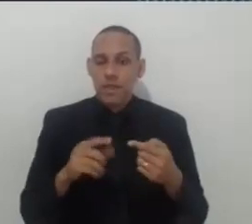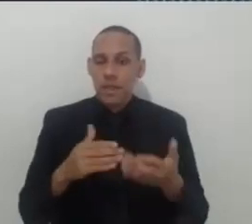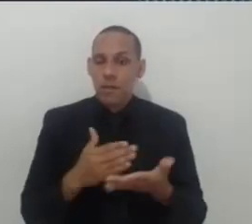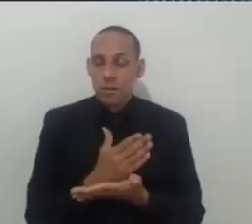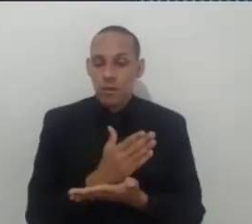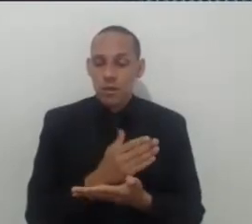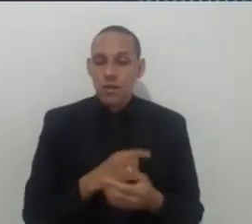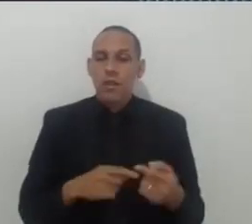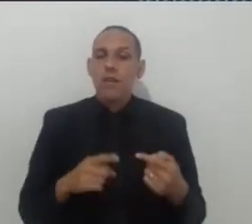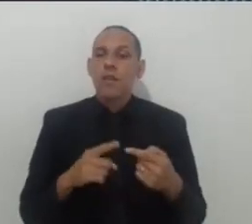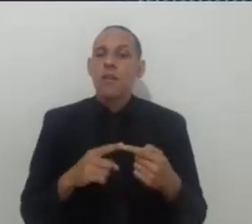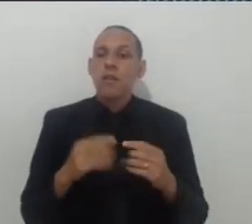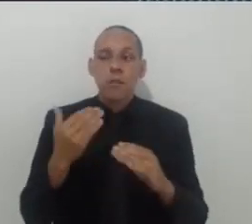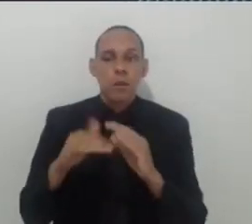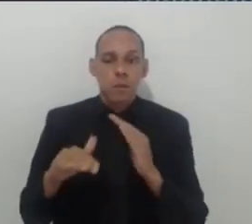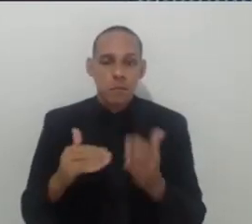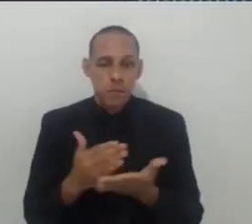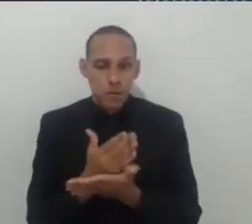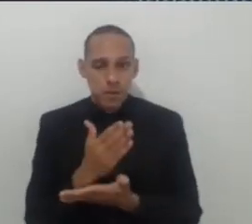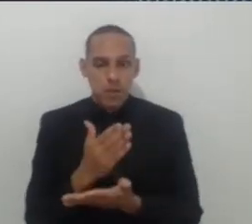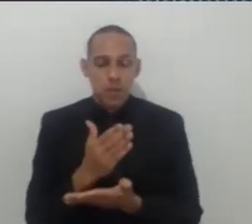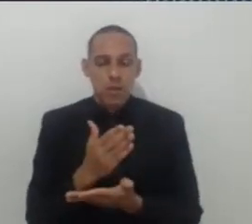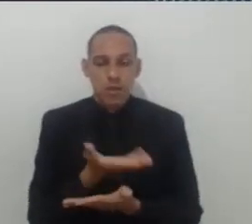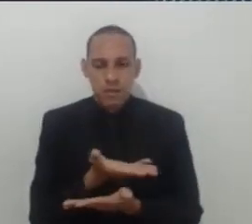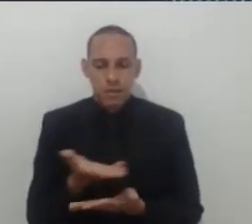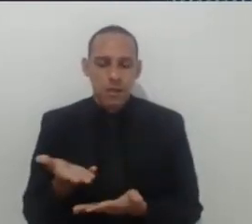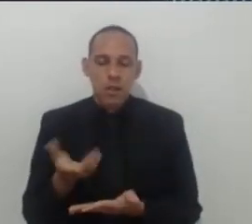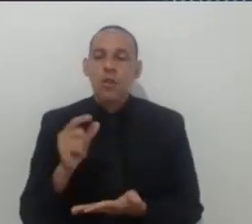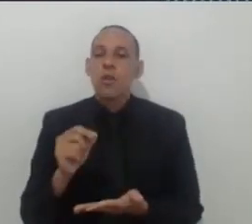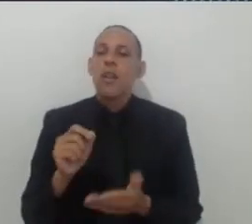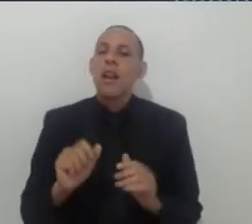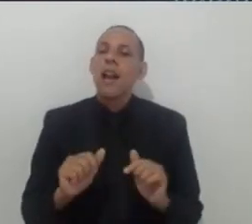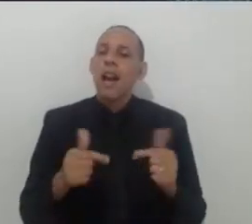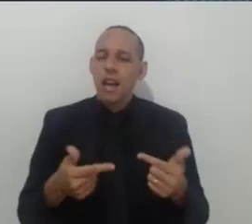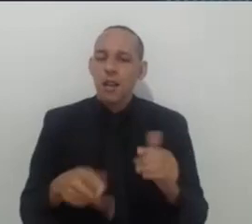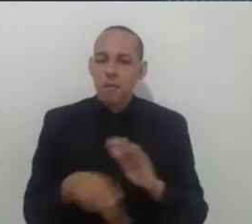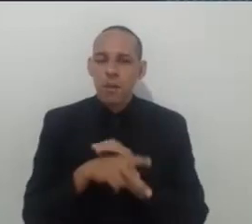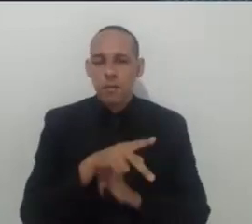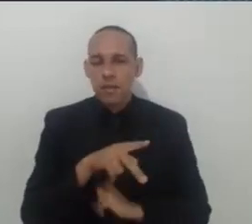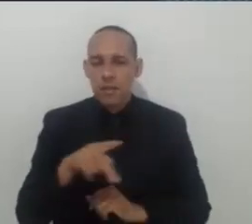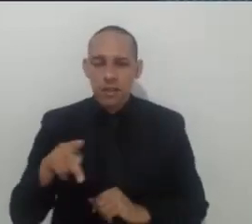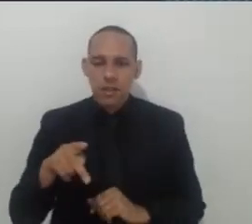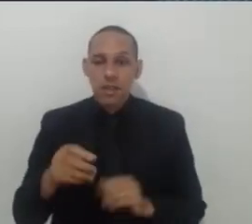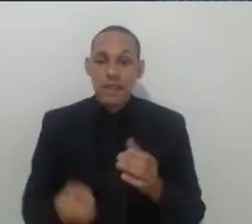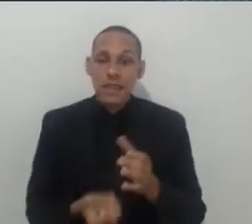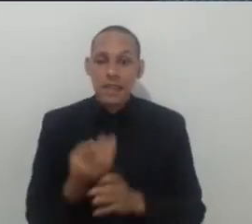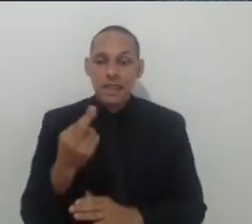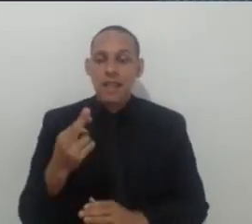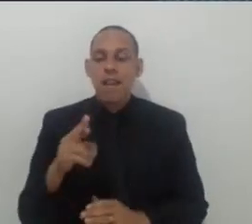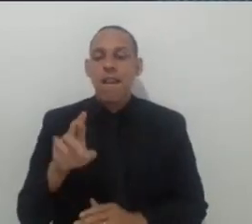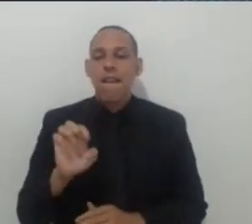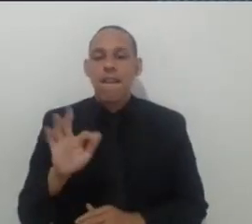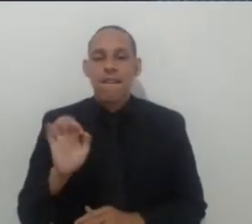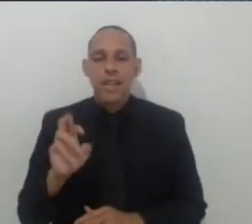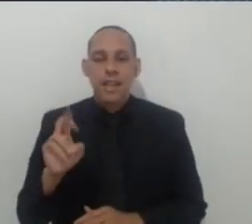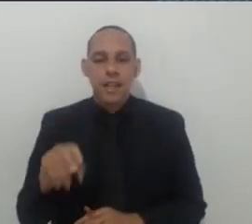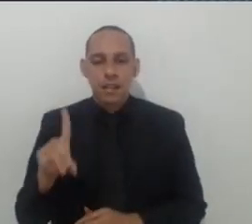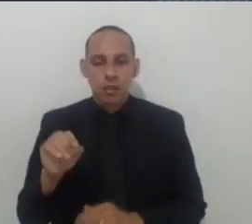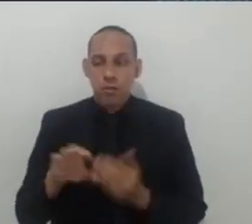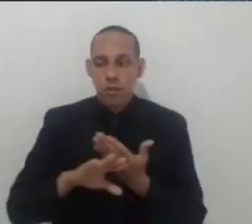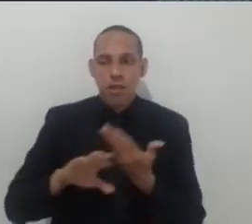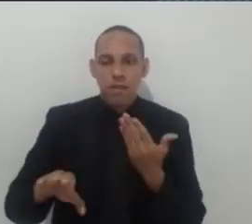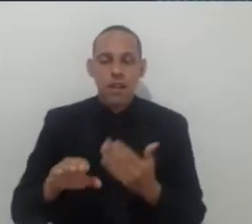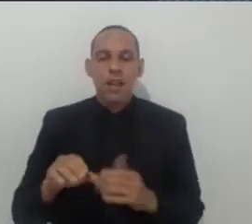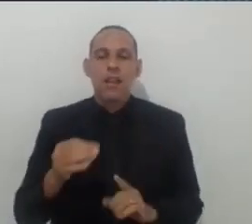para a homologação da Corte, ato da presidência, que há de referenda, autorizou o afastamento do desembargador